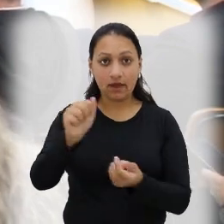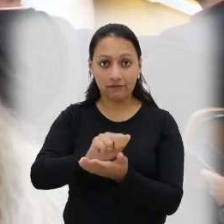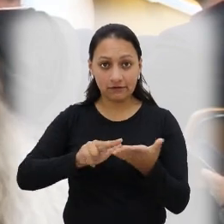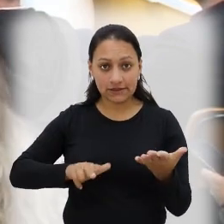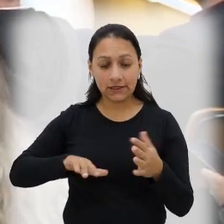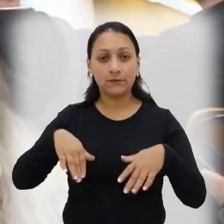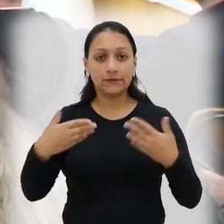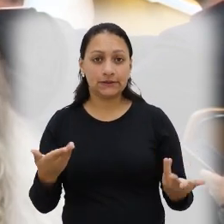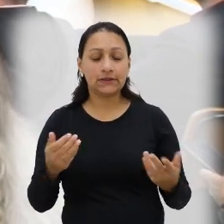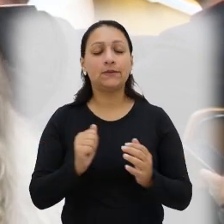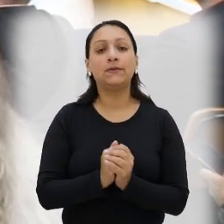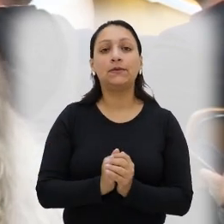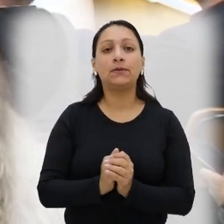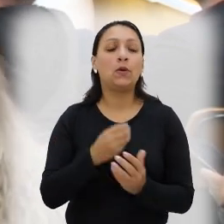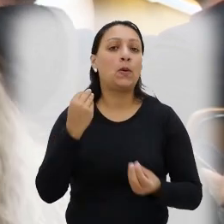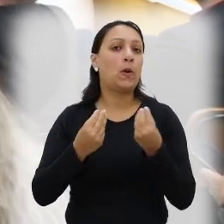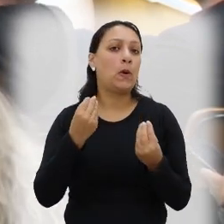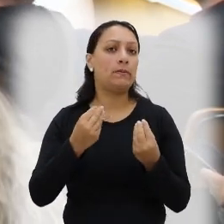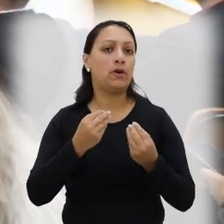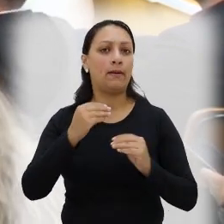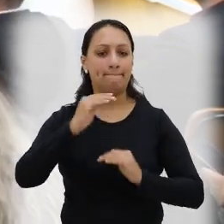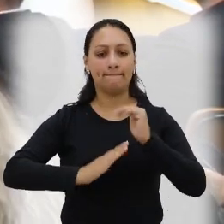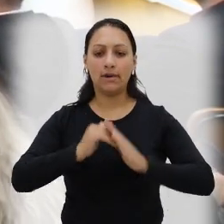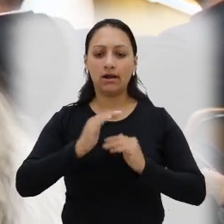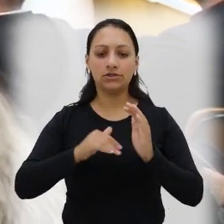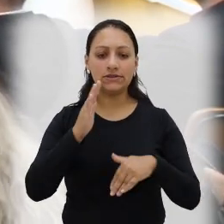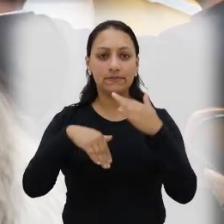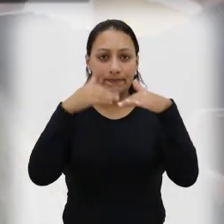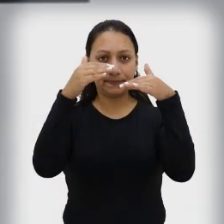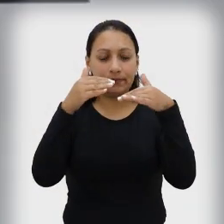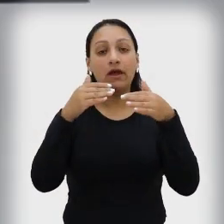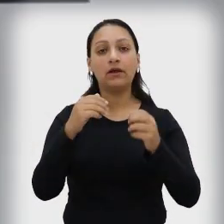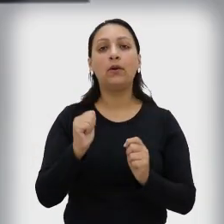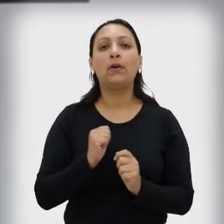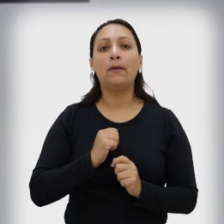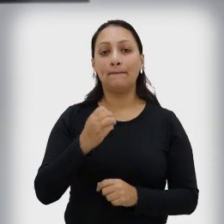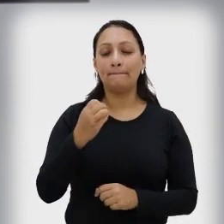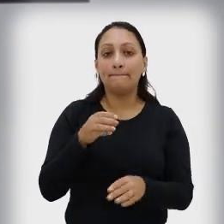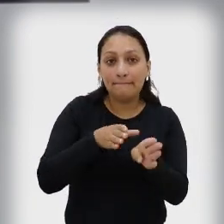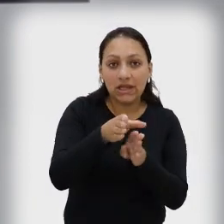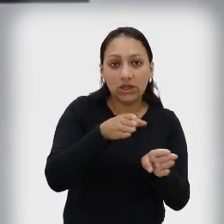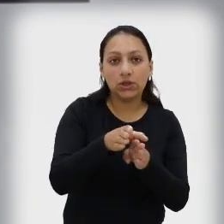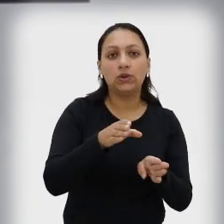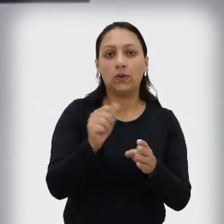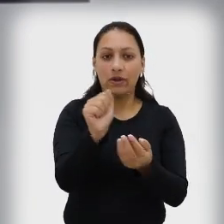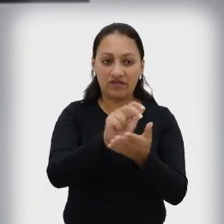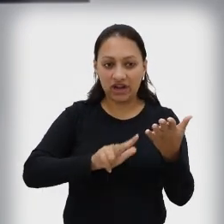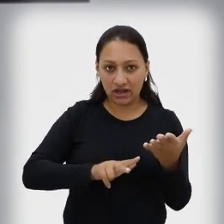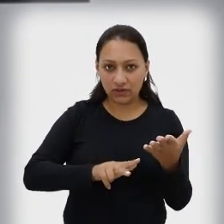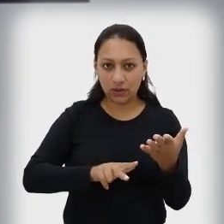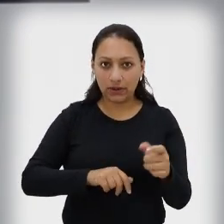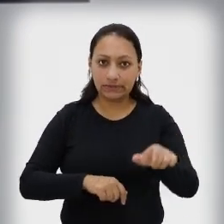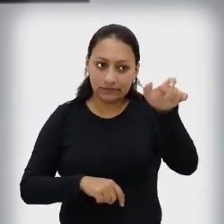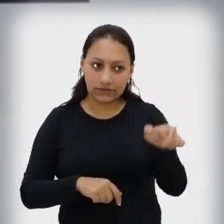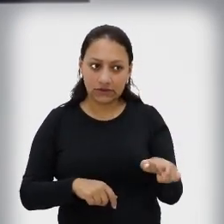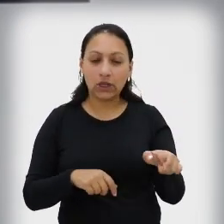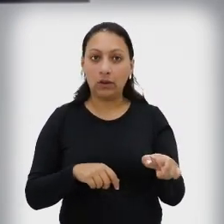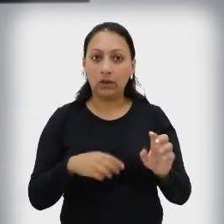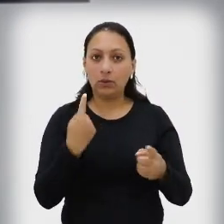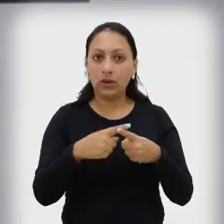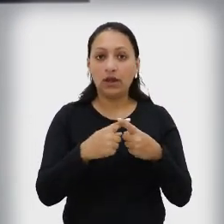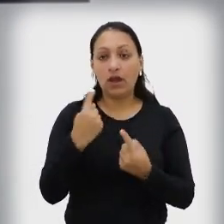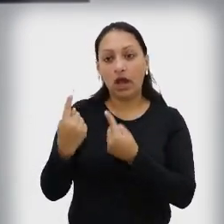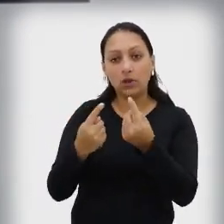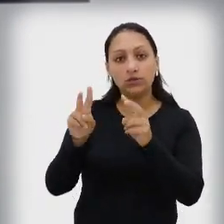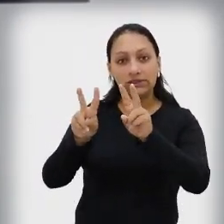a atribuição do desempenho ela é feita pelo mentor avaliador. Por que eu falo mentor avaliador? Porque alguns são mentores